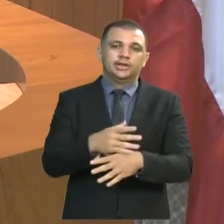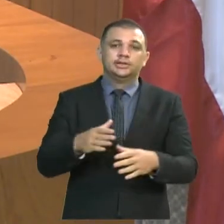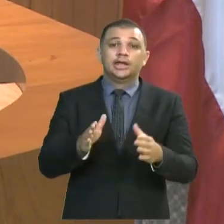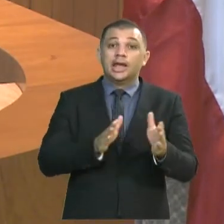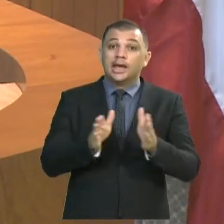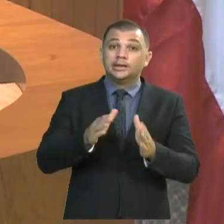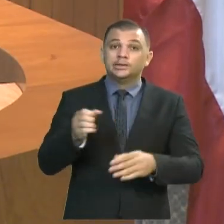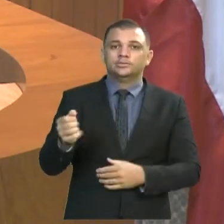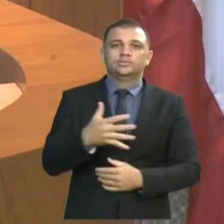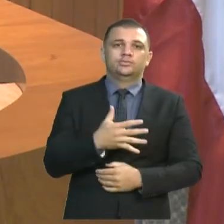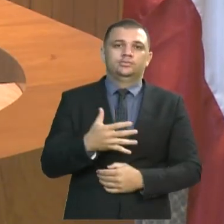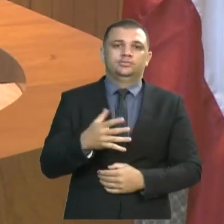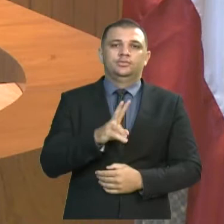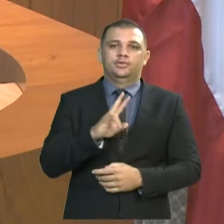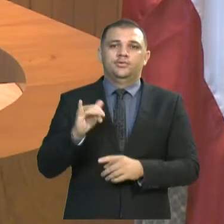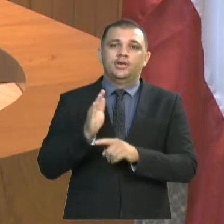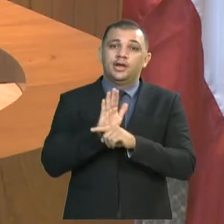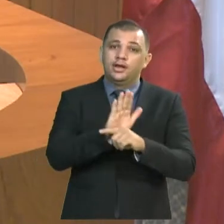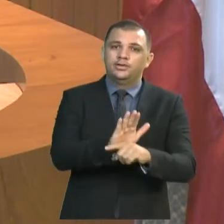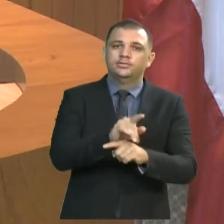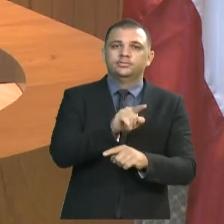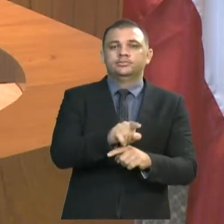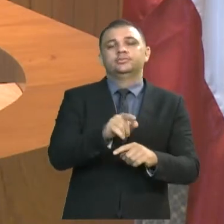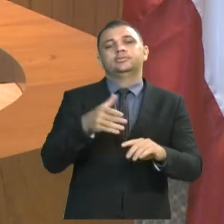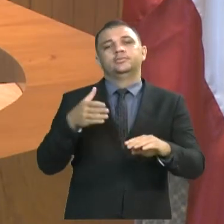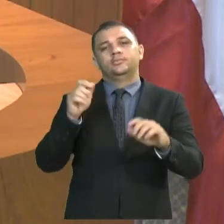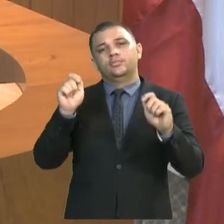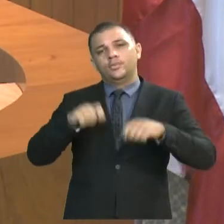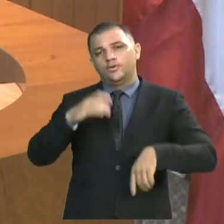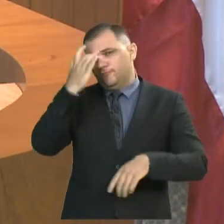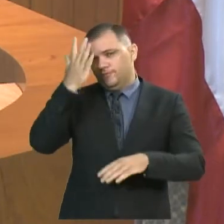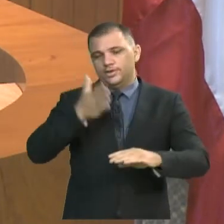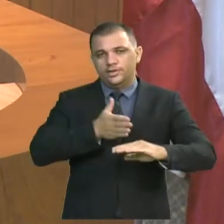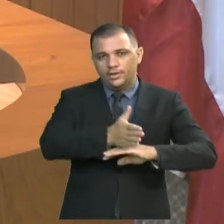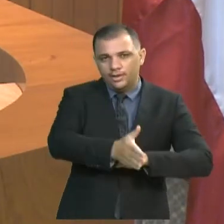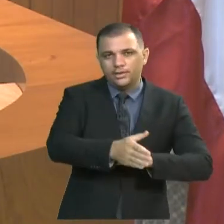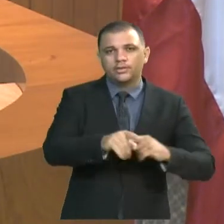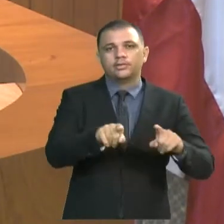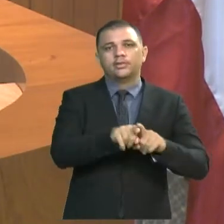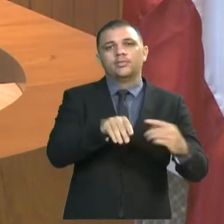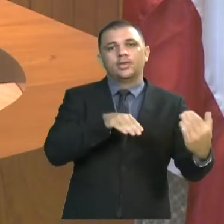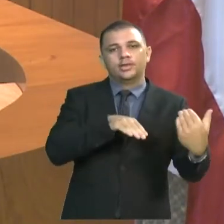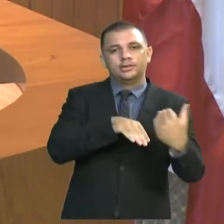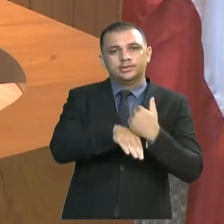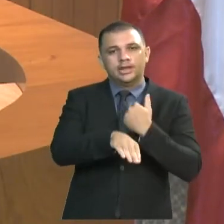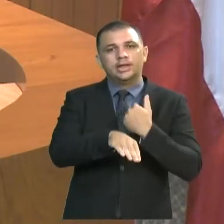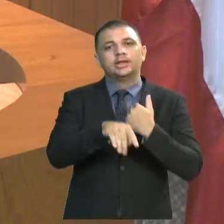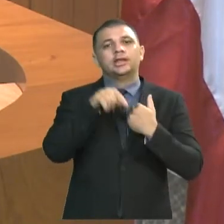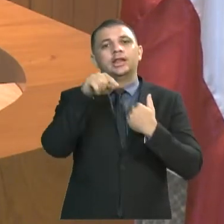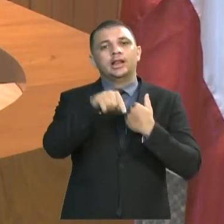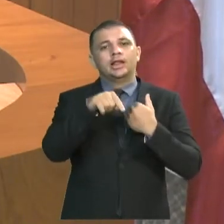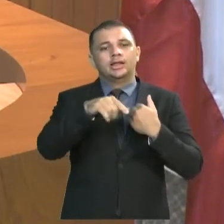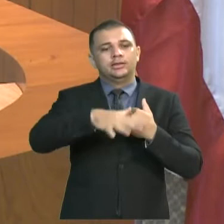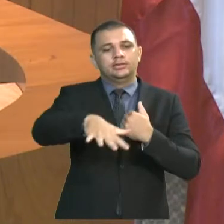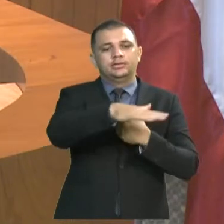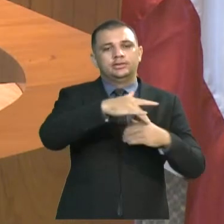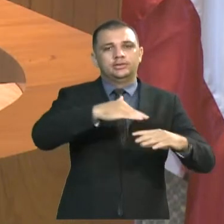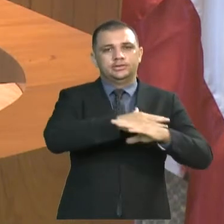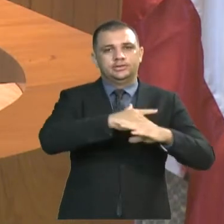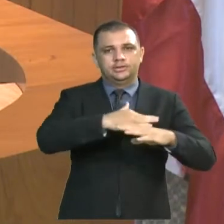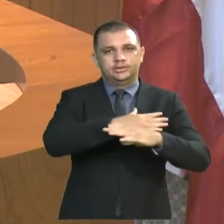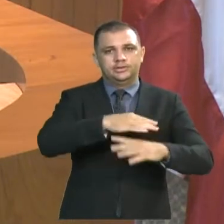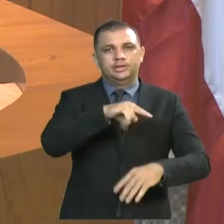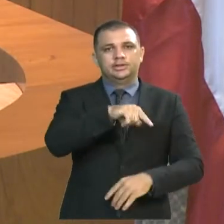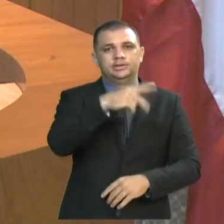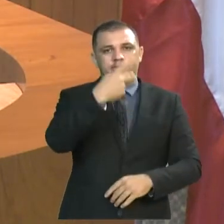facilitará a entrada e a saída para a zona urbana, dos transportes, do povo ali da cidade